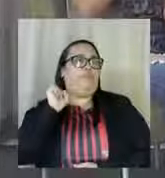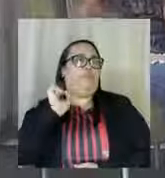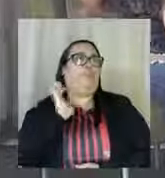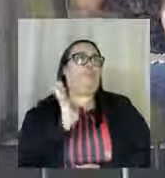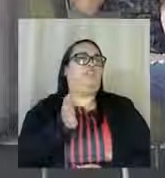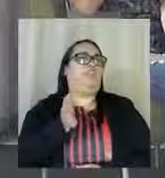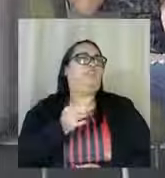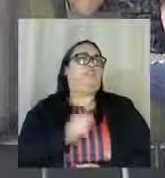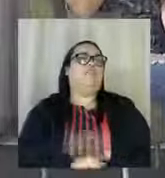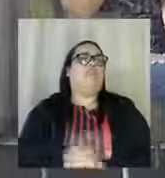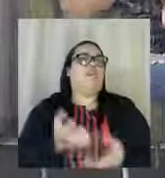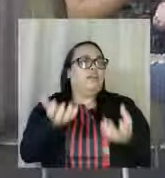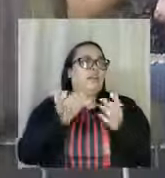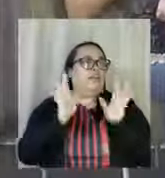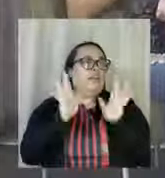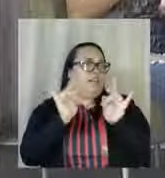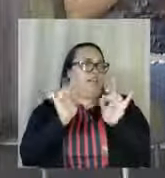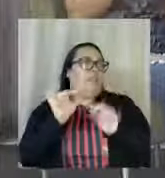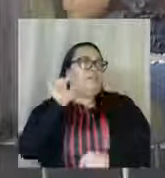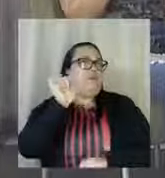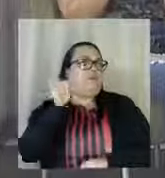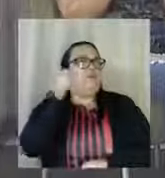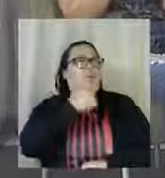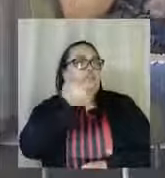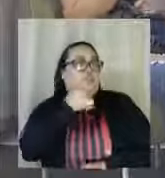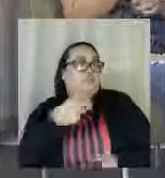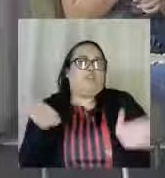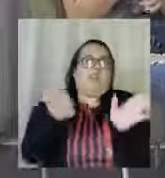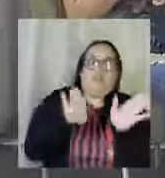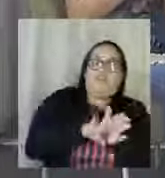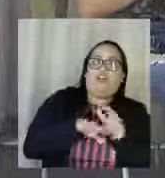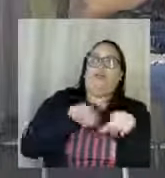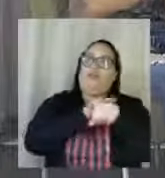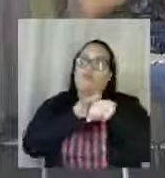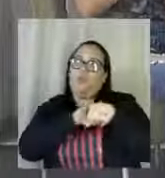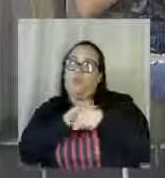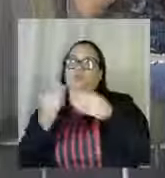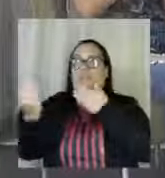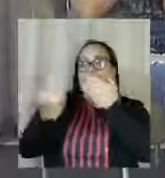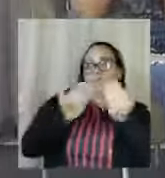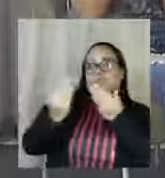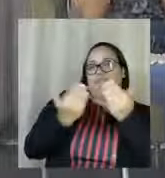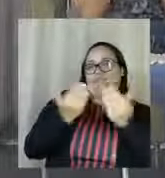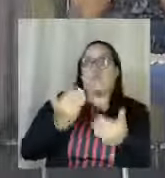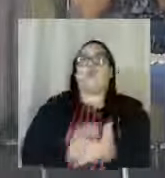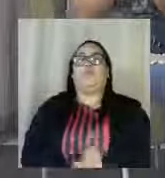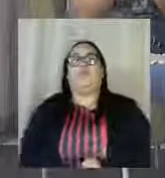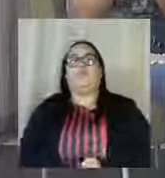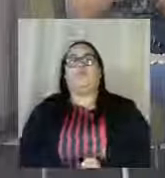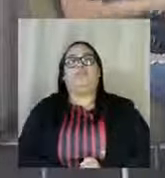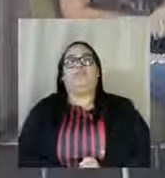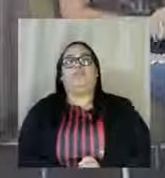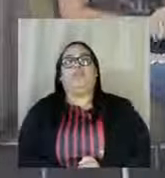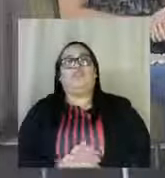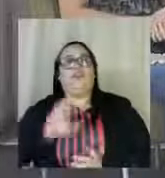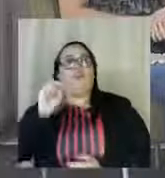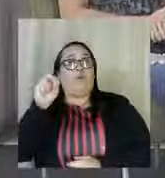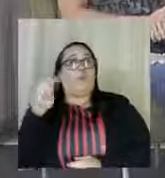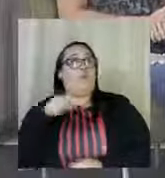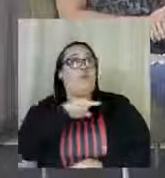se interessou por vocês como mulher, para chegar junto, para conversar, para bater um papo? Ou vocês